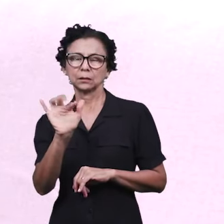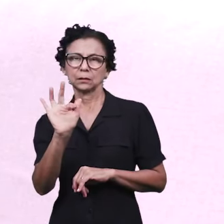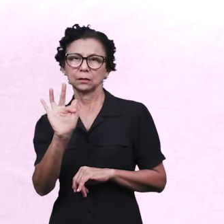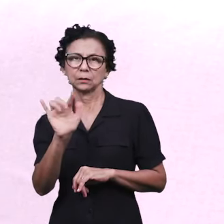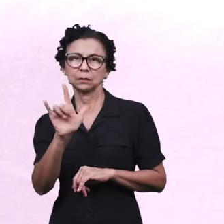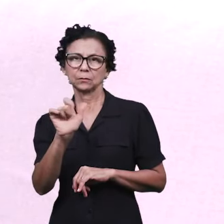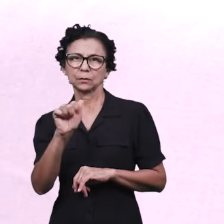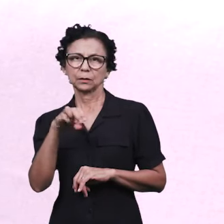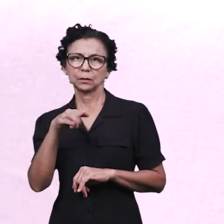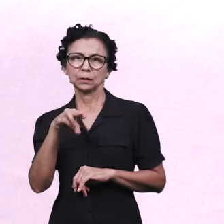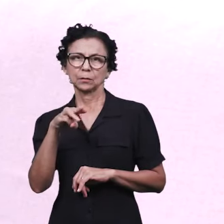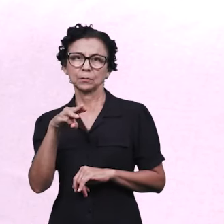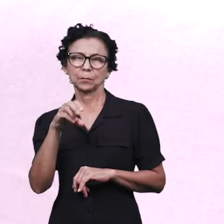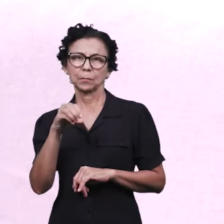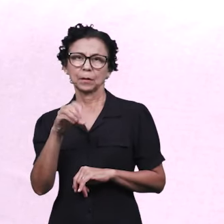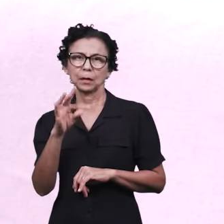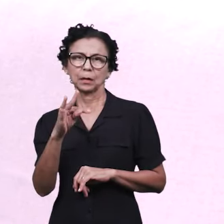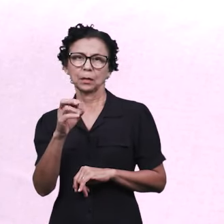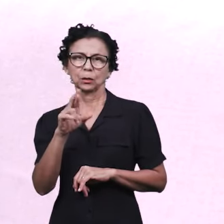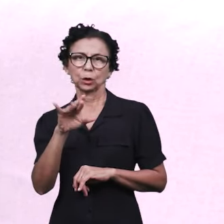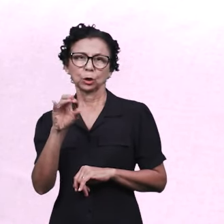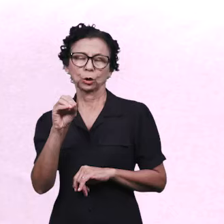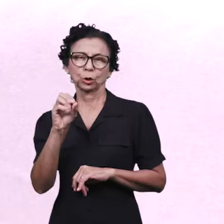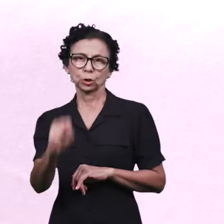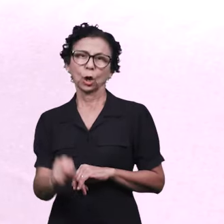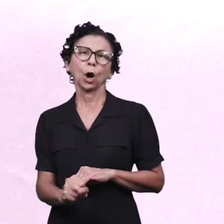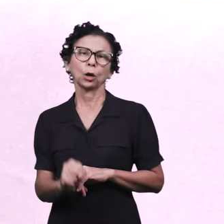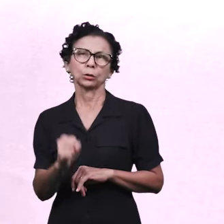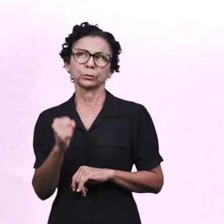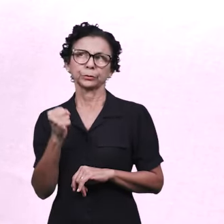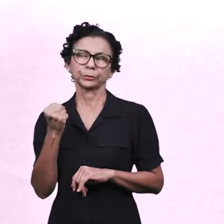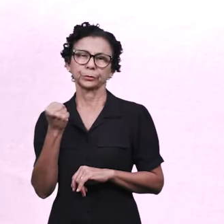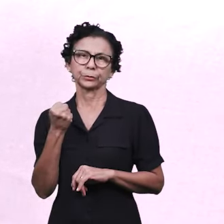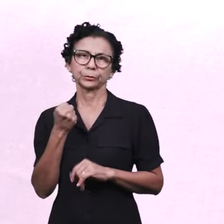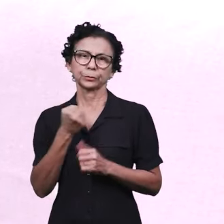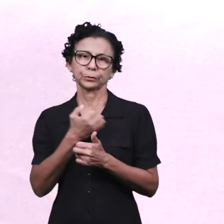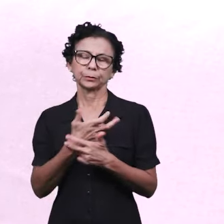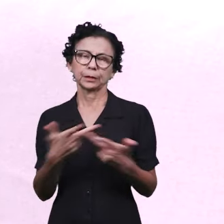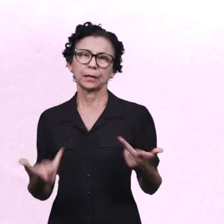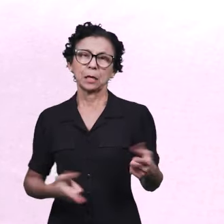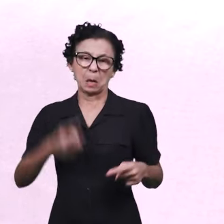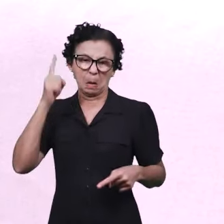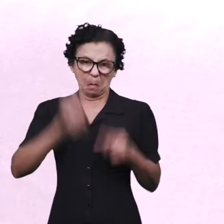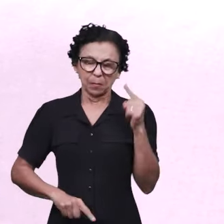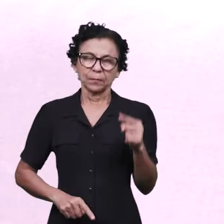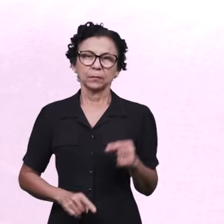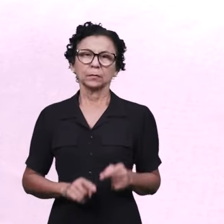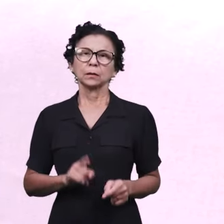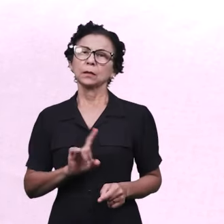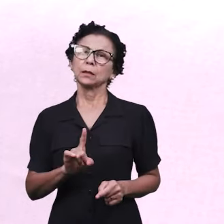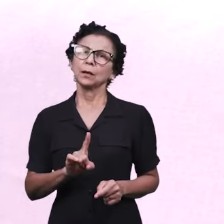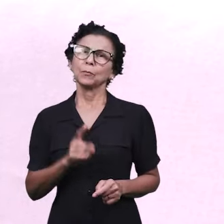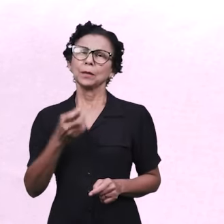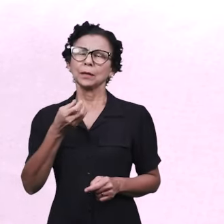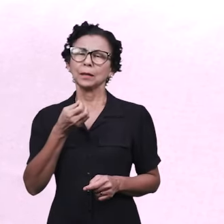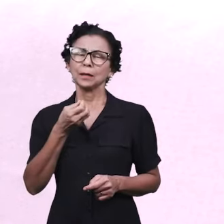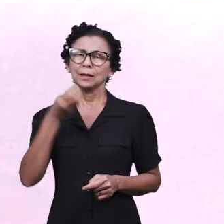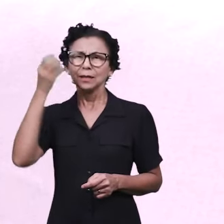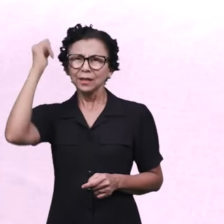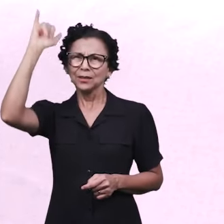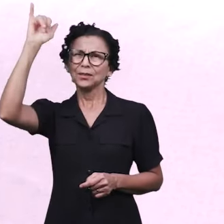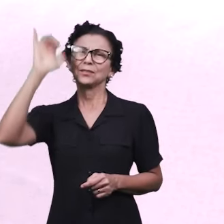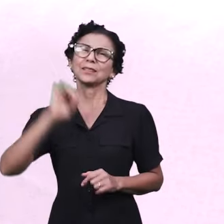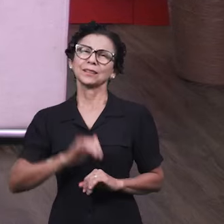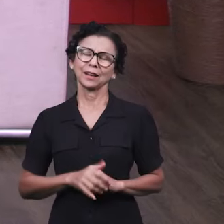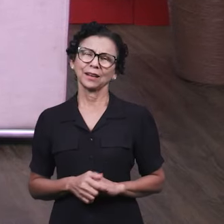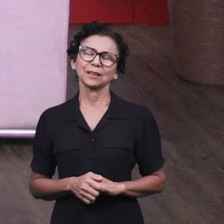açúcares e não vou falar que está proibido tá Dani porque proibido é uma palavra muito forte mas assim não pode fazer parte do dia a